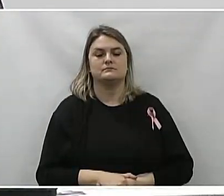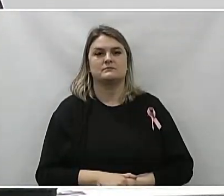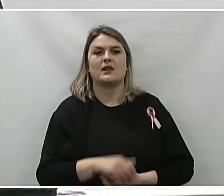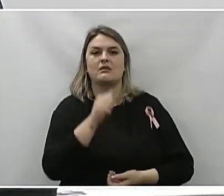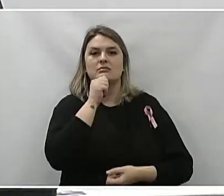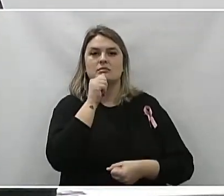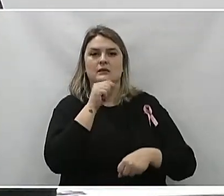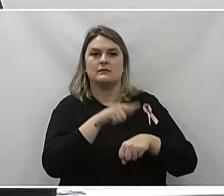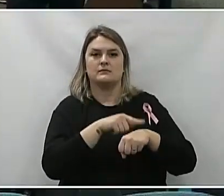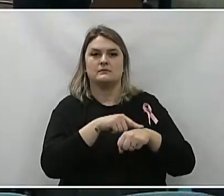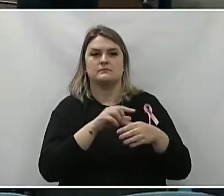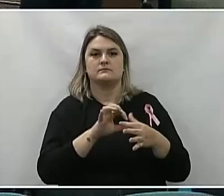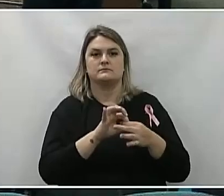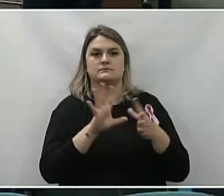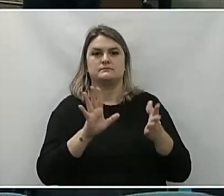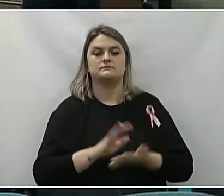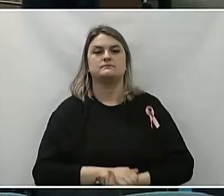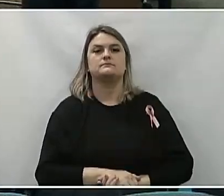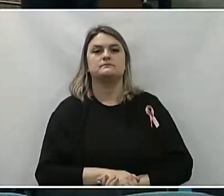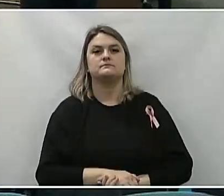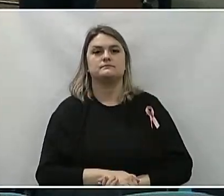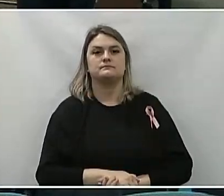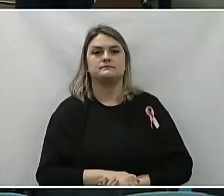palavra está em aberto